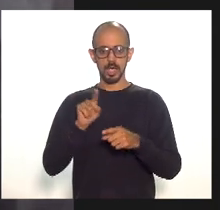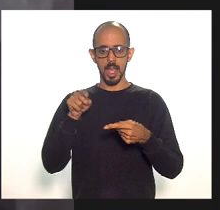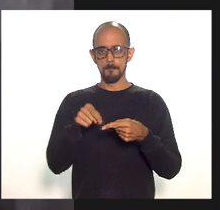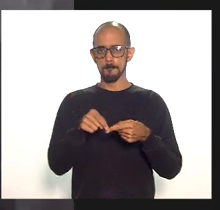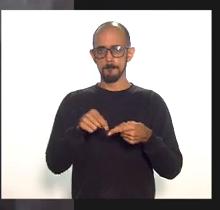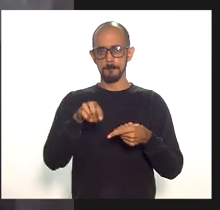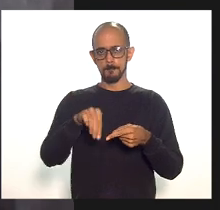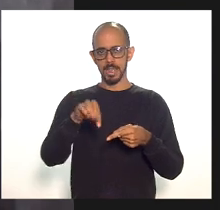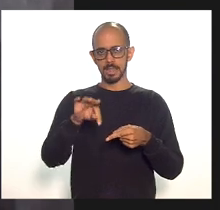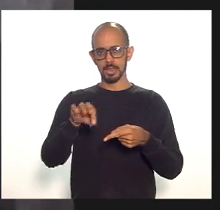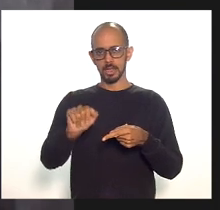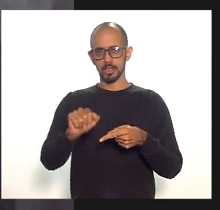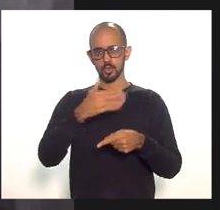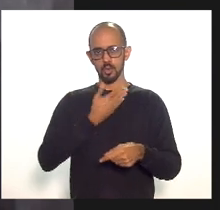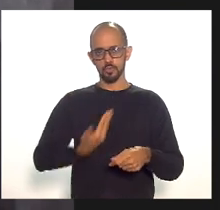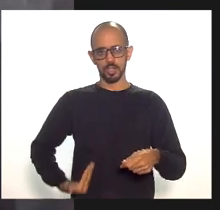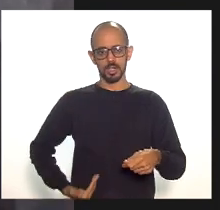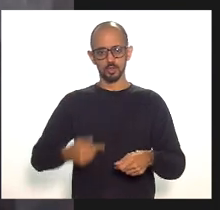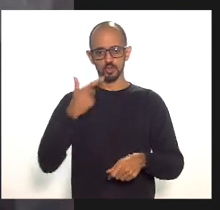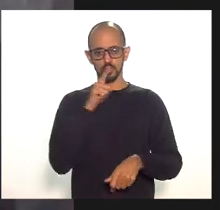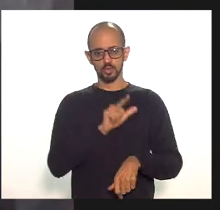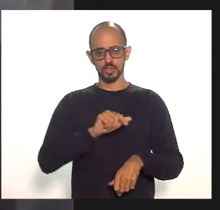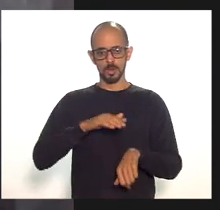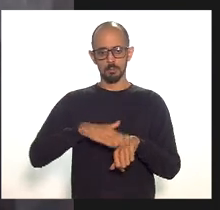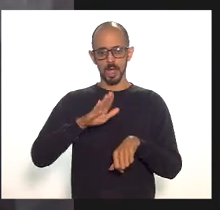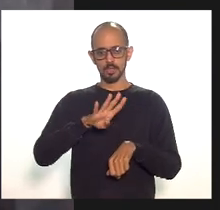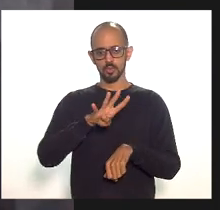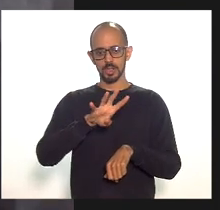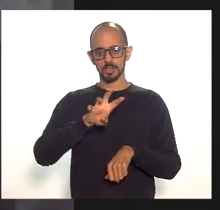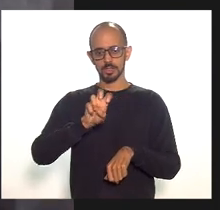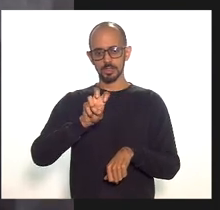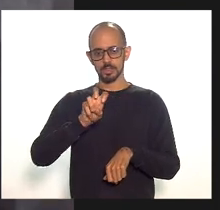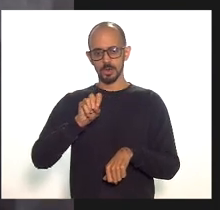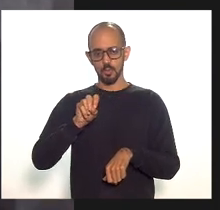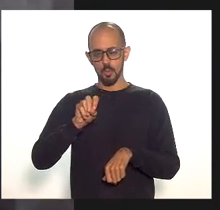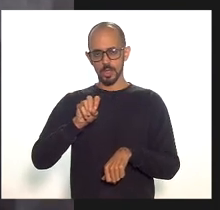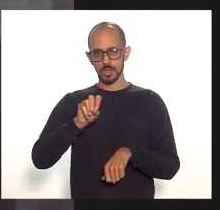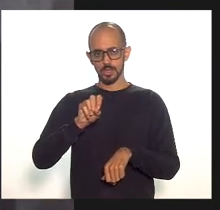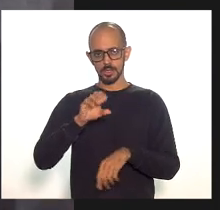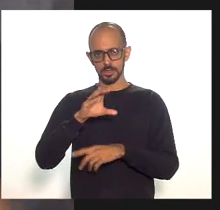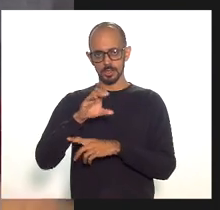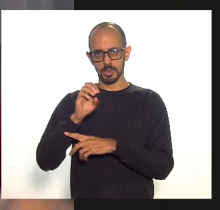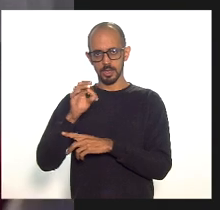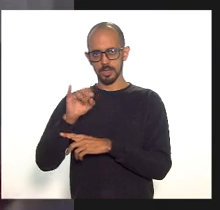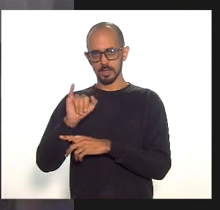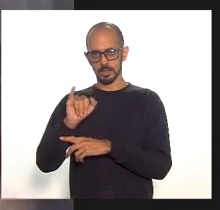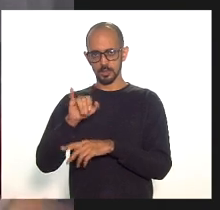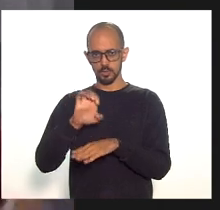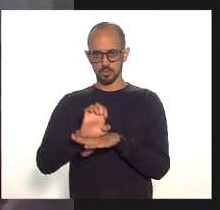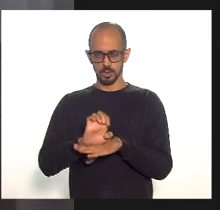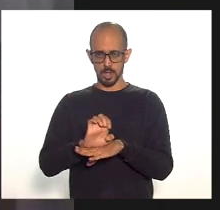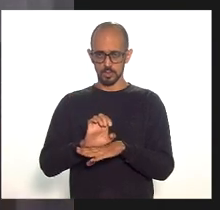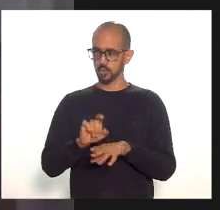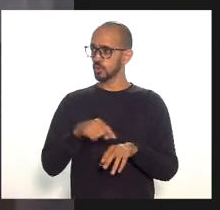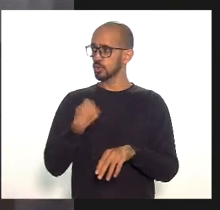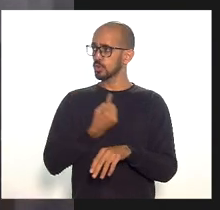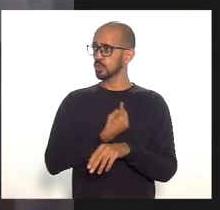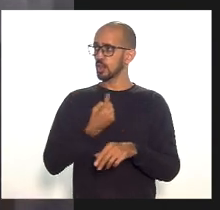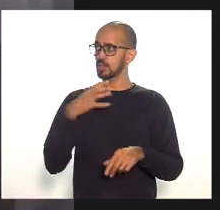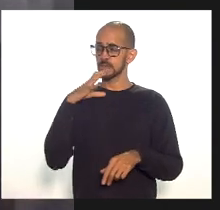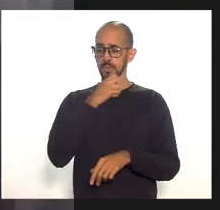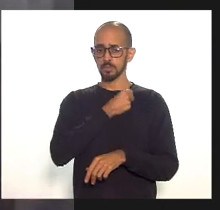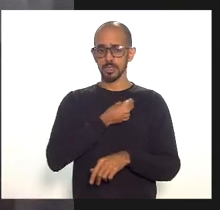abrir 450 novos leitos de CTI no nosso estado. Isso a gente está vendo